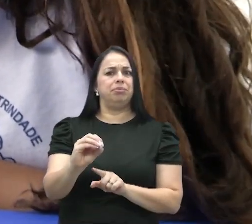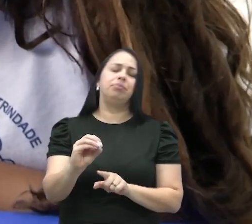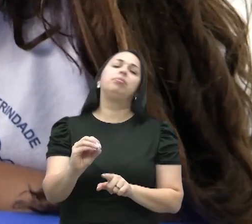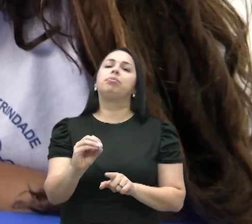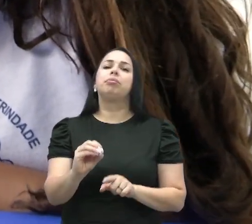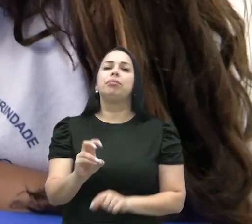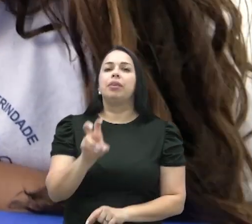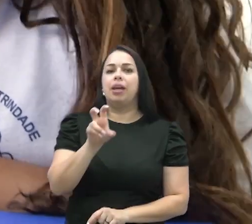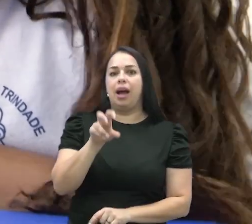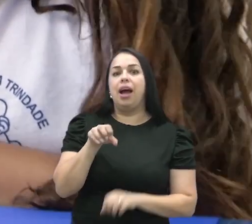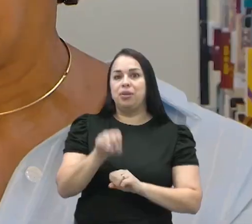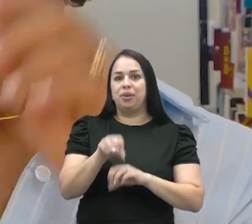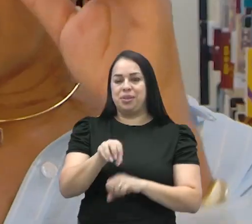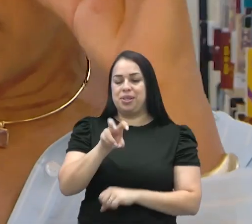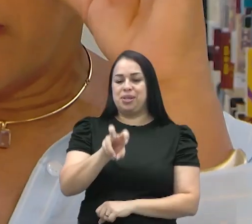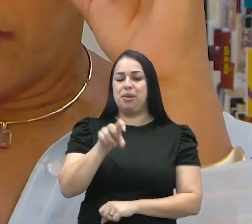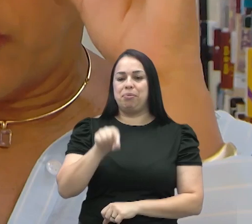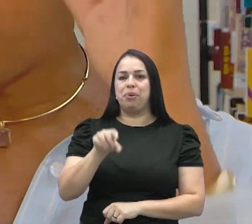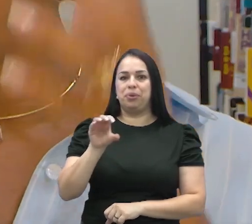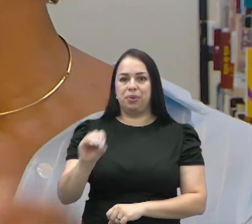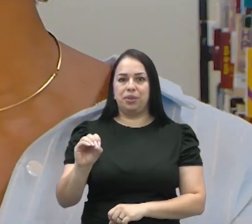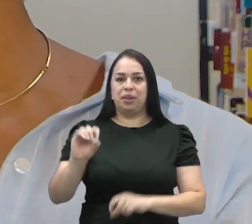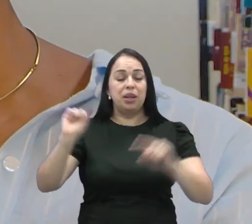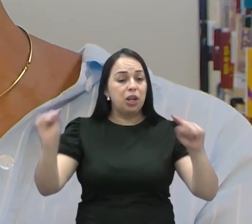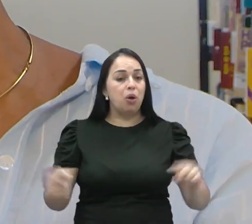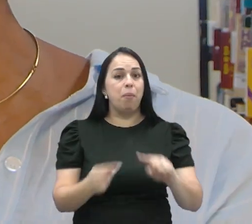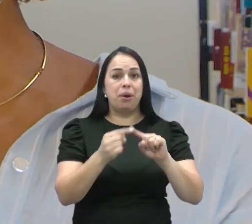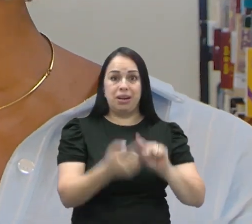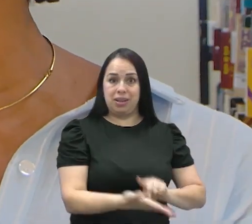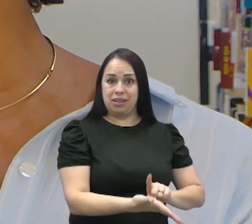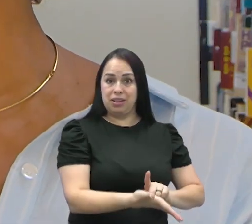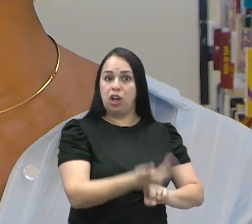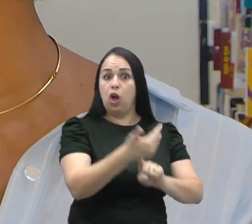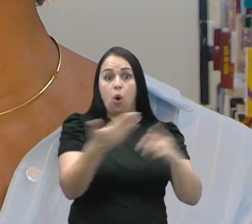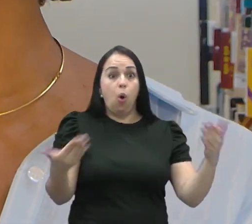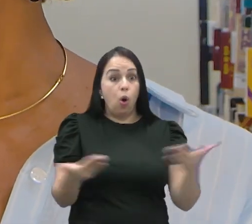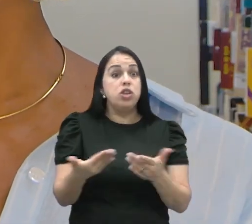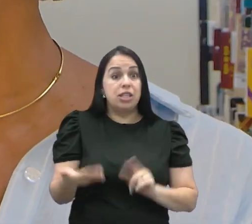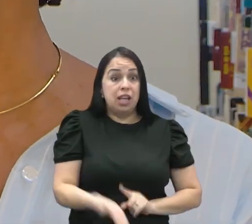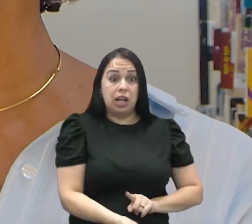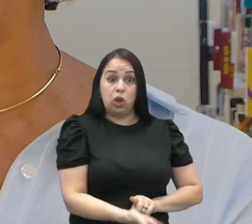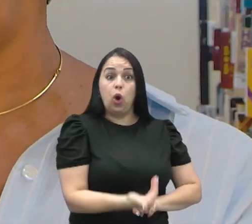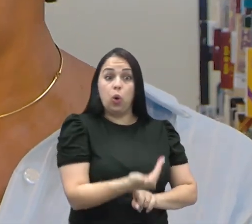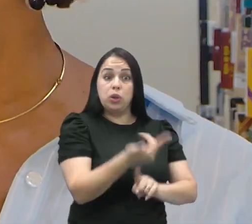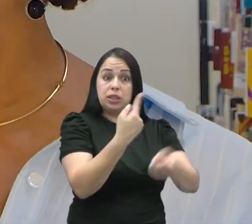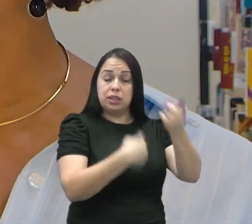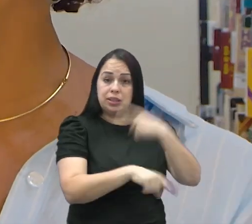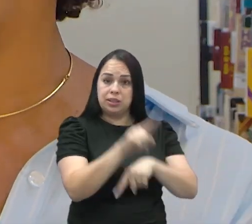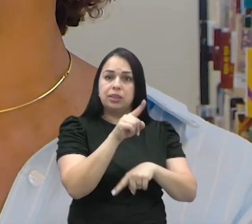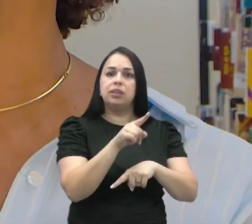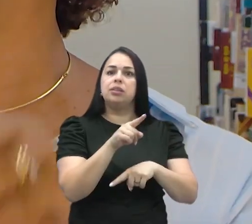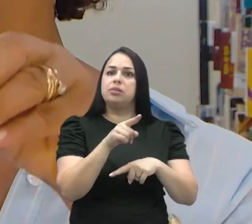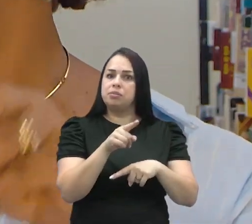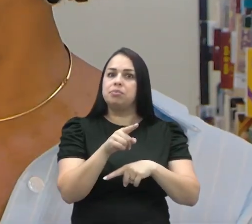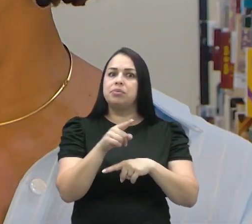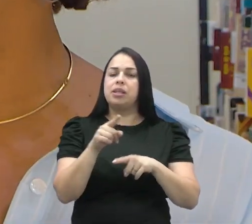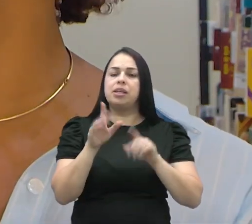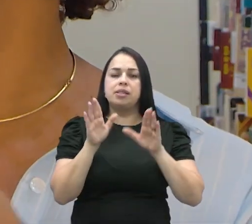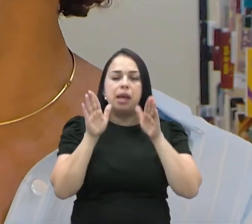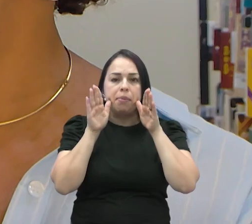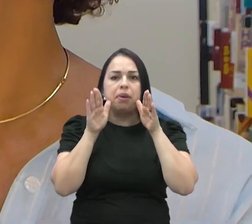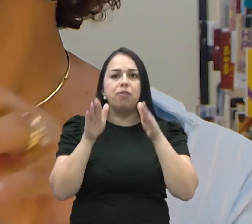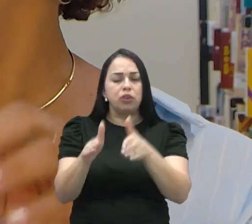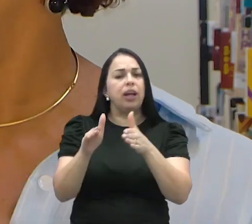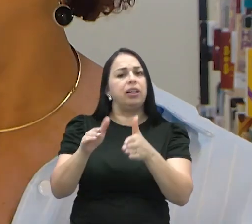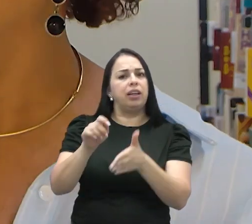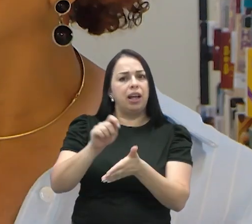5.0. A educação 5.0 faz parte da sociedade tecnológica, né? A gente vive numa sociedade tecnológica, eu falo assim, grafocêntrica,